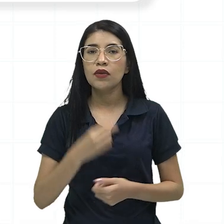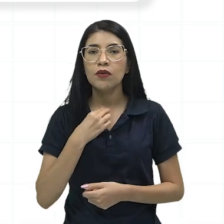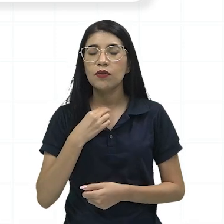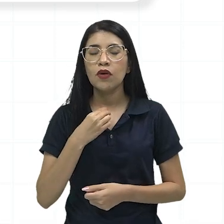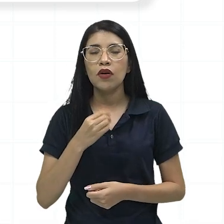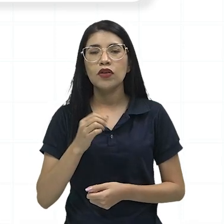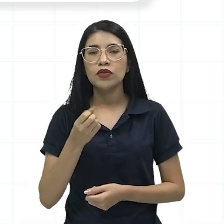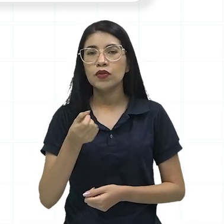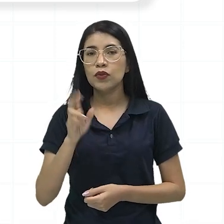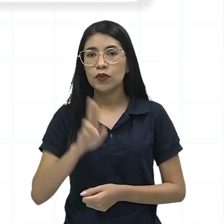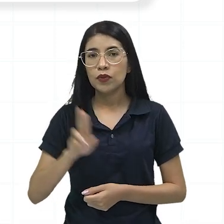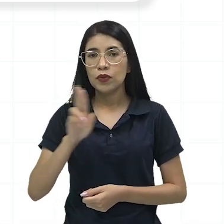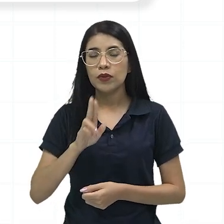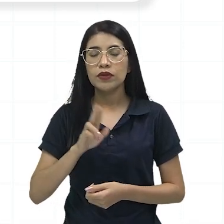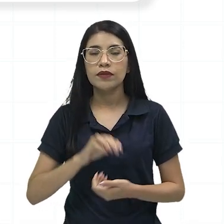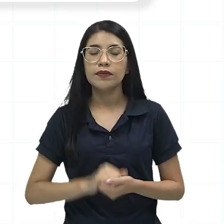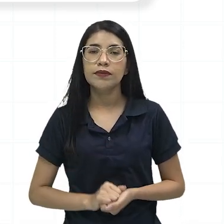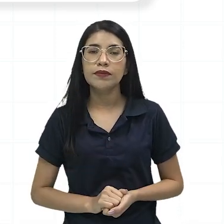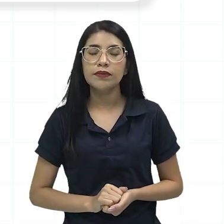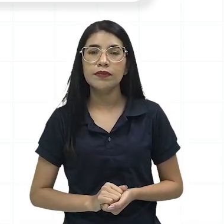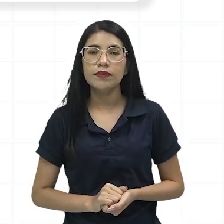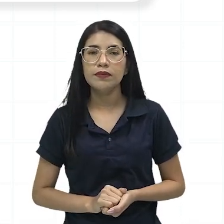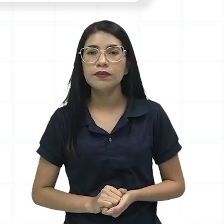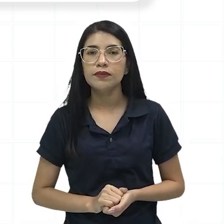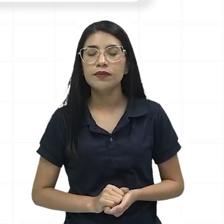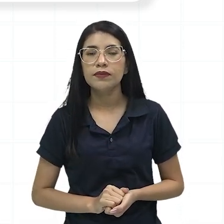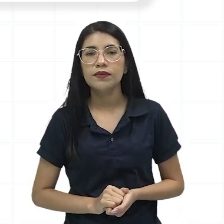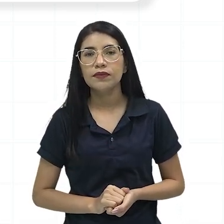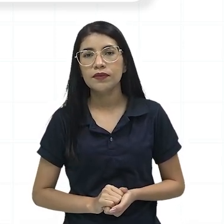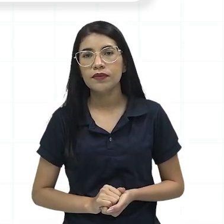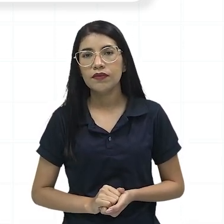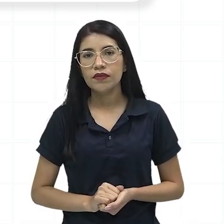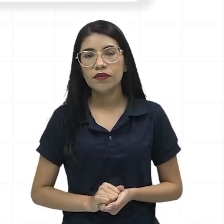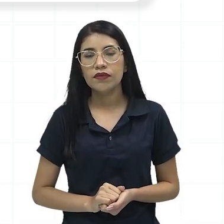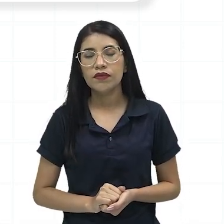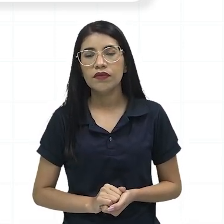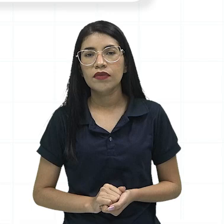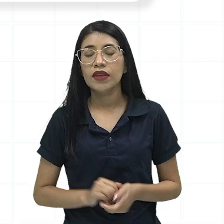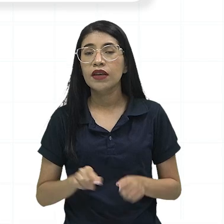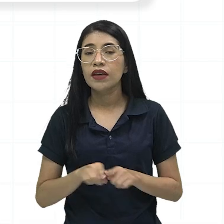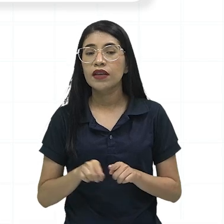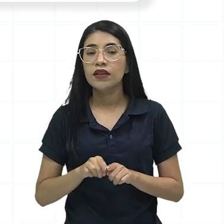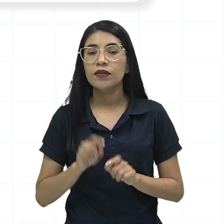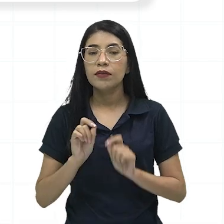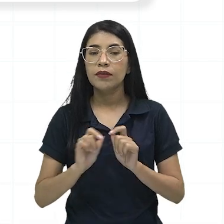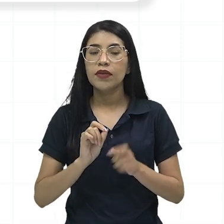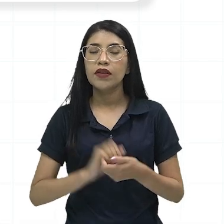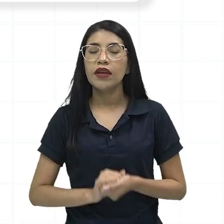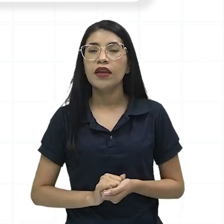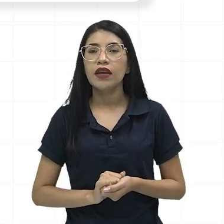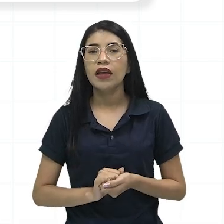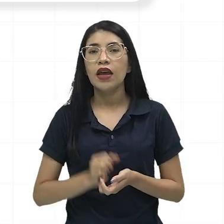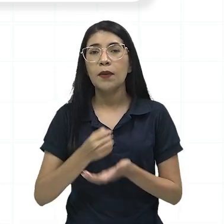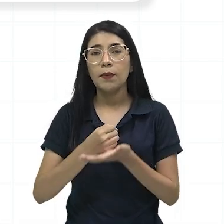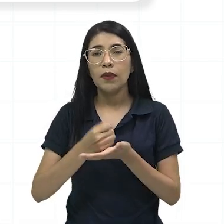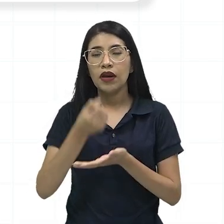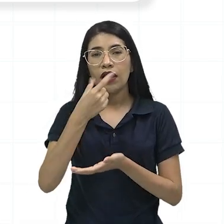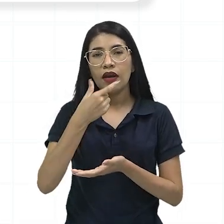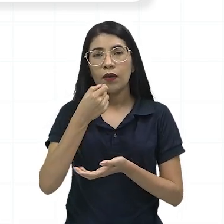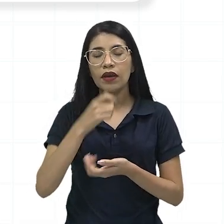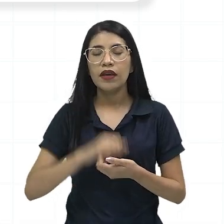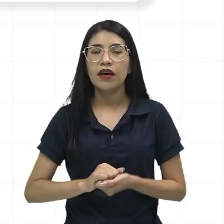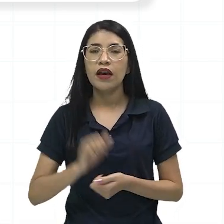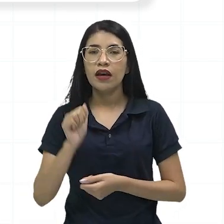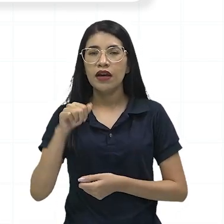ser tomados por essas pessoas que estão com essa doença, e a administração de antihistamínicos, ou seja,